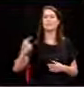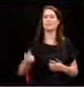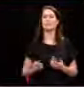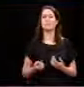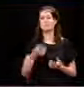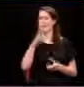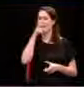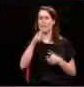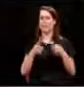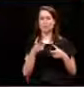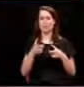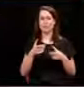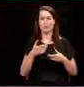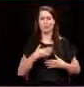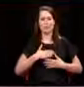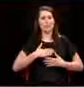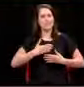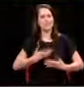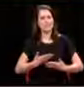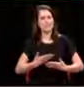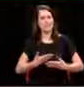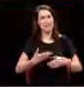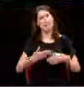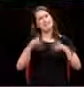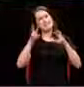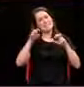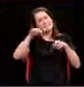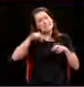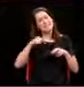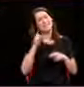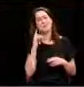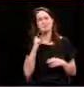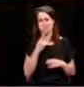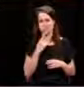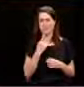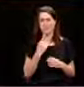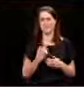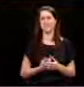empenham nesse capítulo e que conseguem pôr